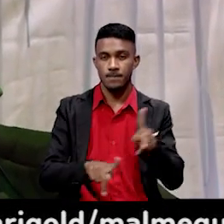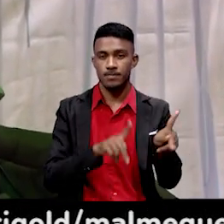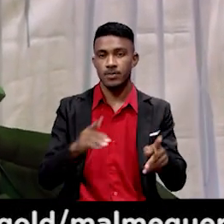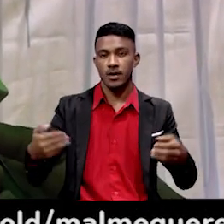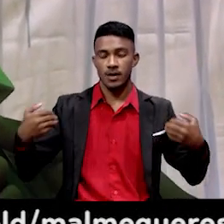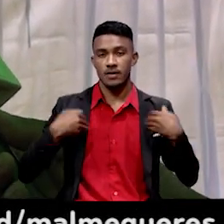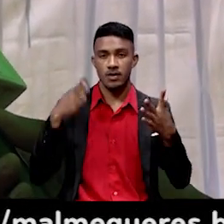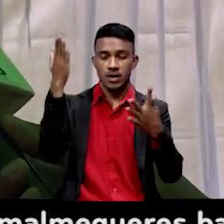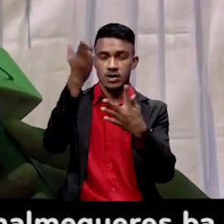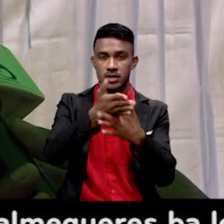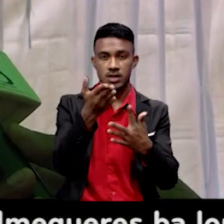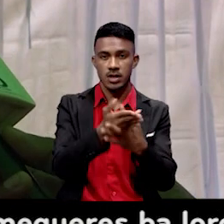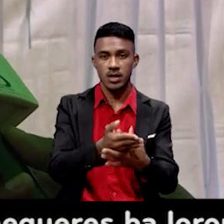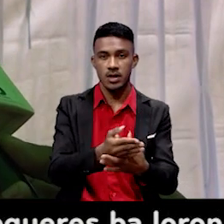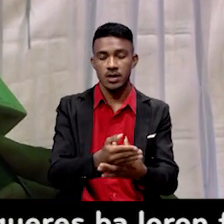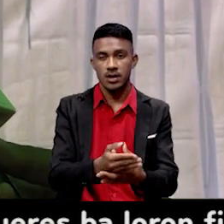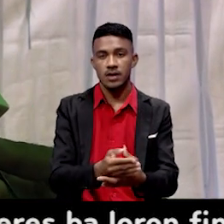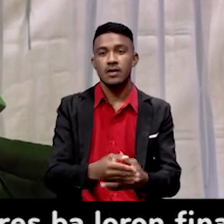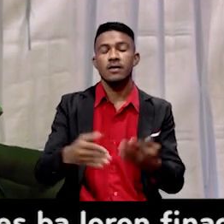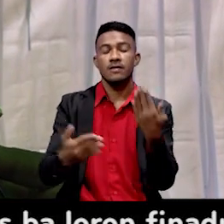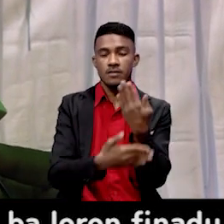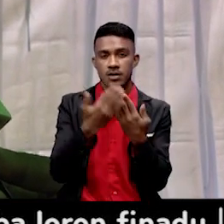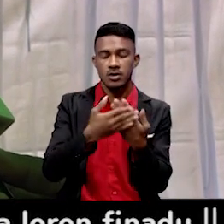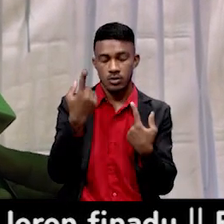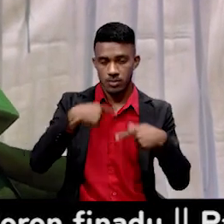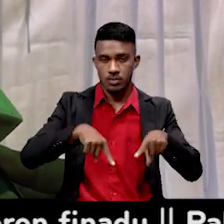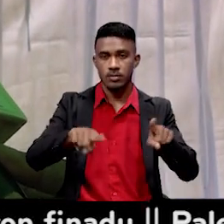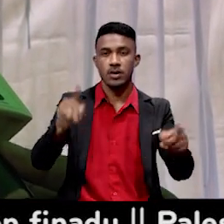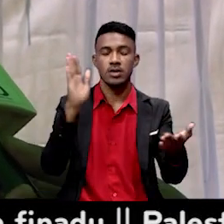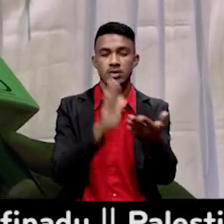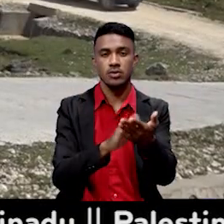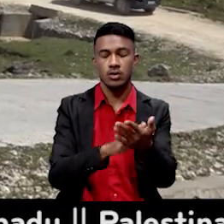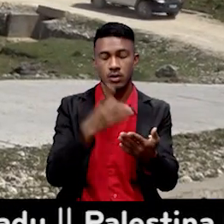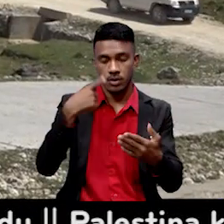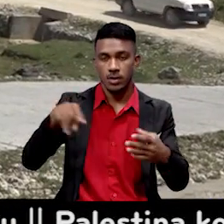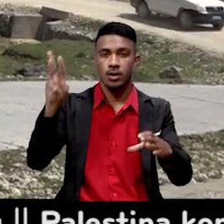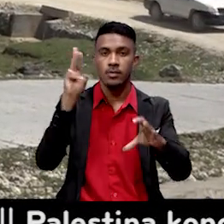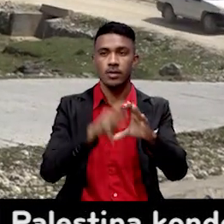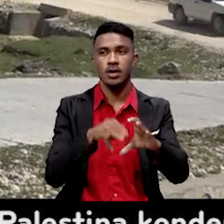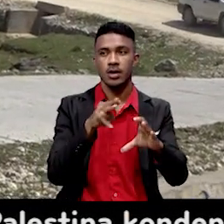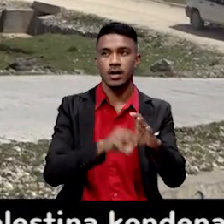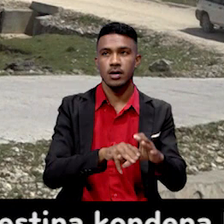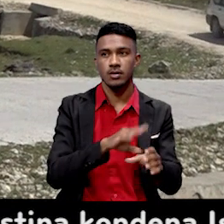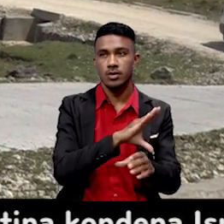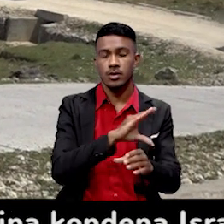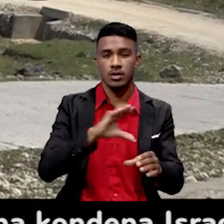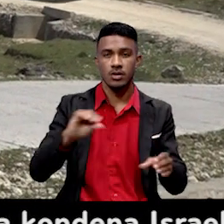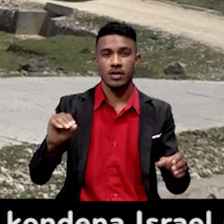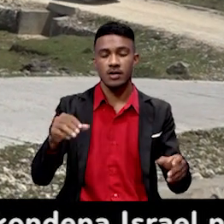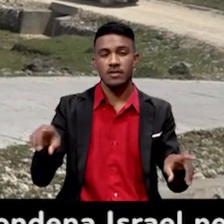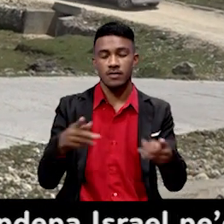acesso fácil liu pa escola, pa mercado, pa centro